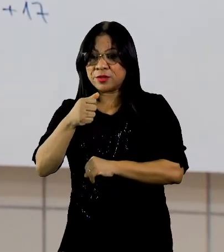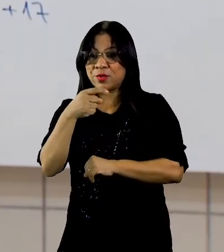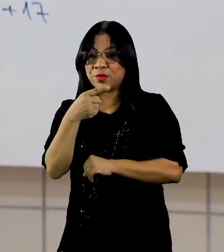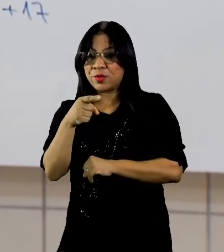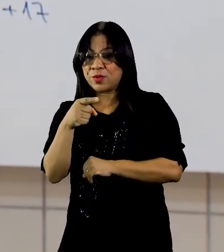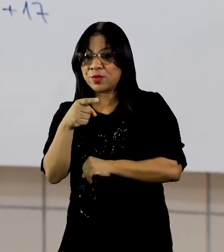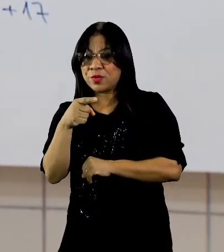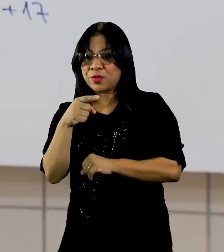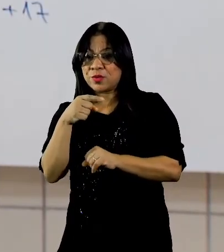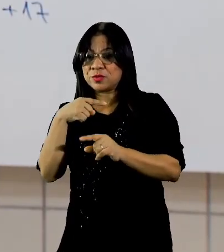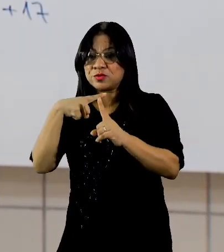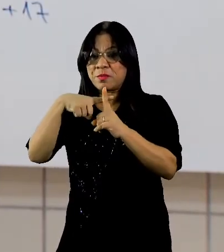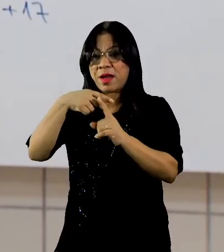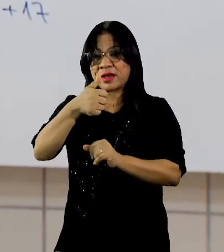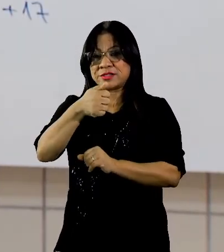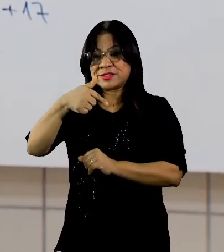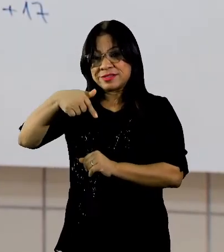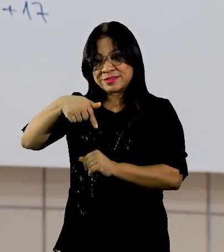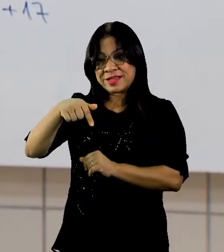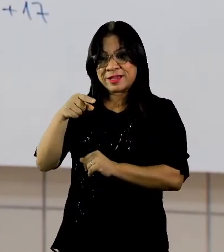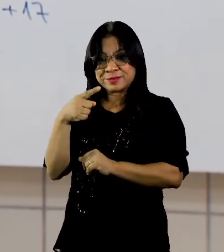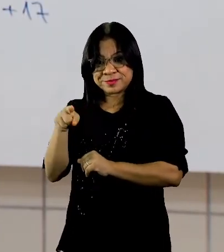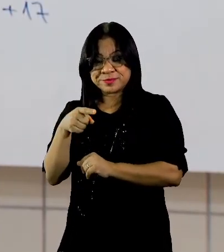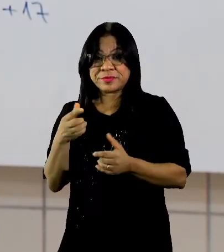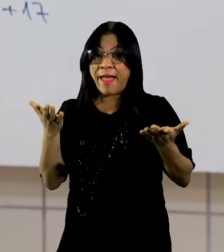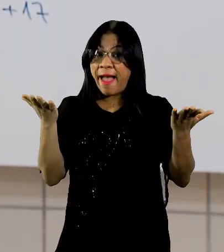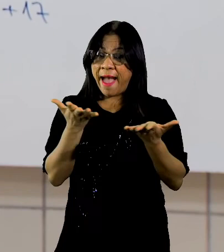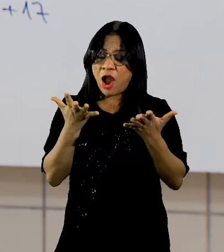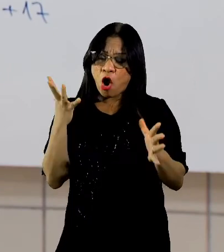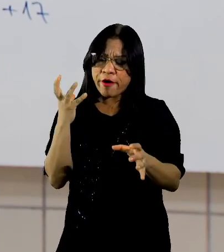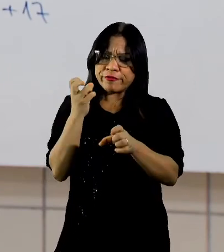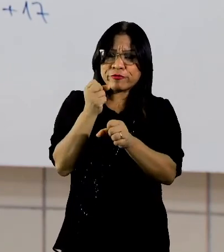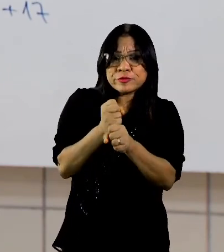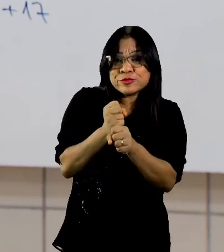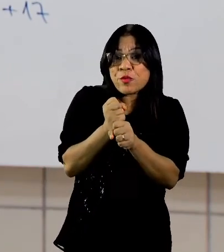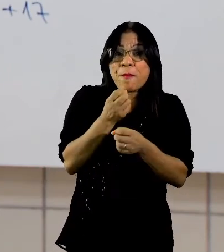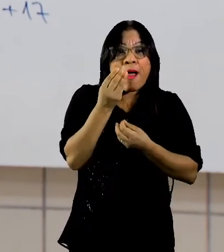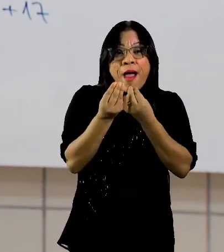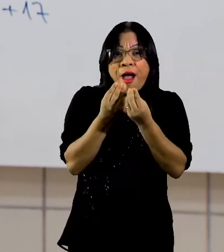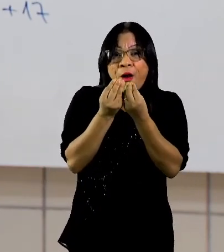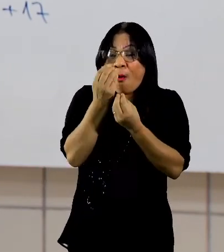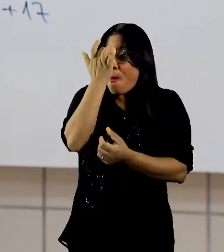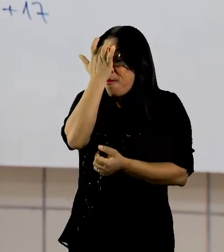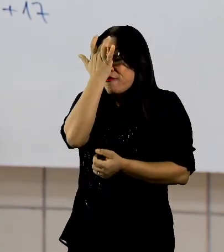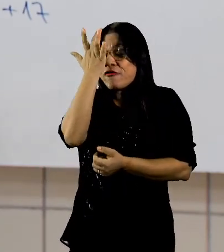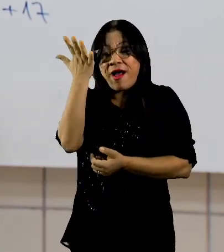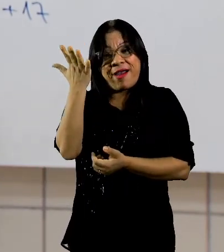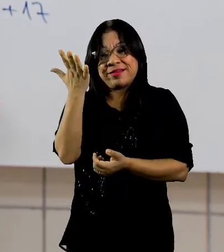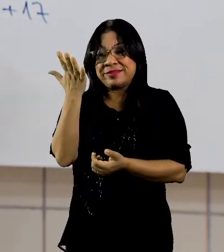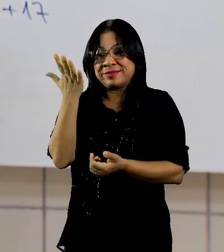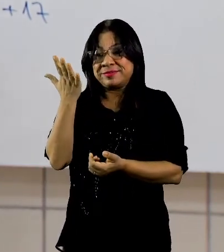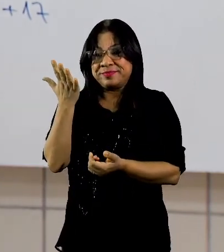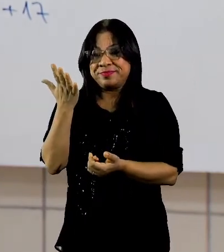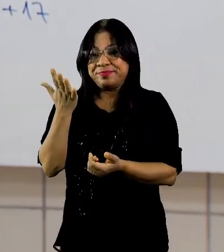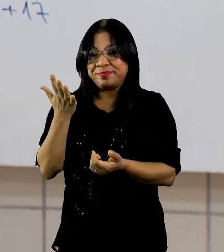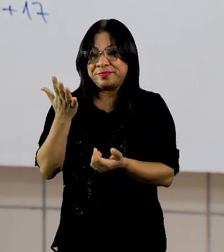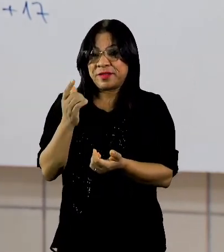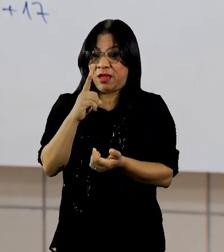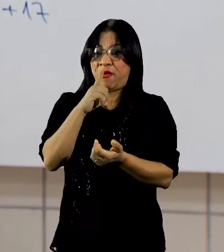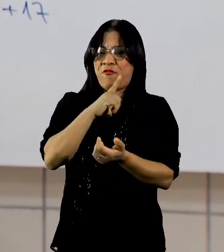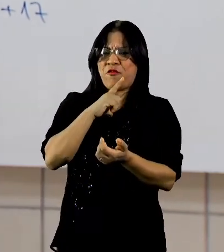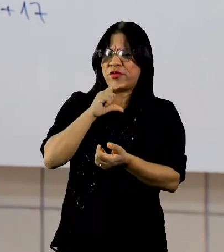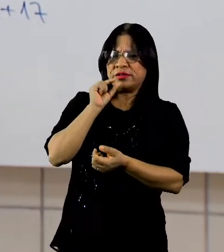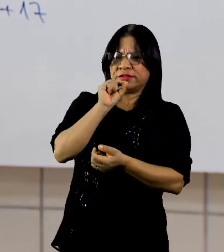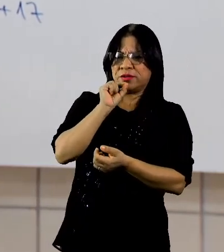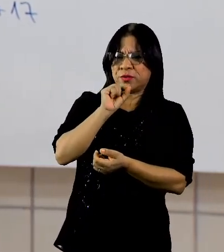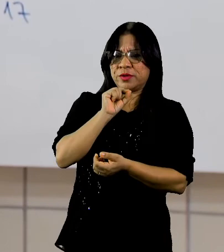uma expressão numérica e eu vou fazer a soma da forma que for mais fácil para mim. Como que eu vou fazer? 8 mais 17. Eu estou